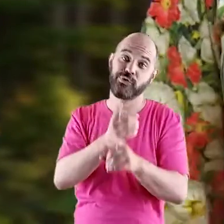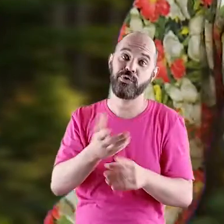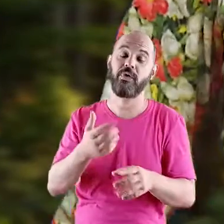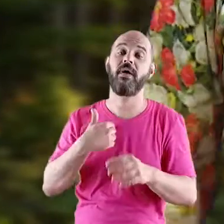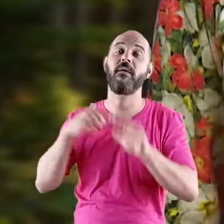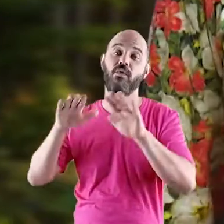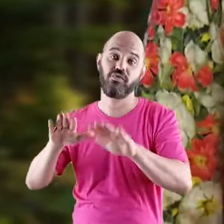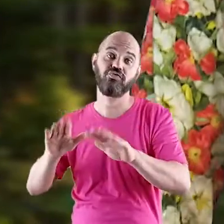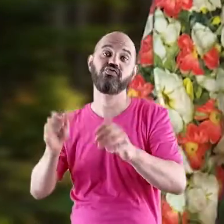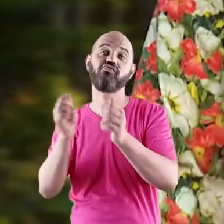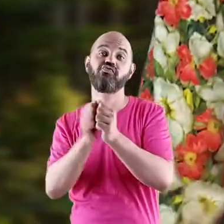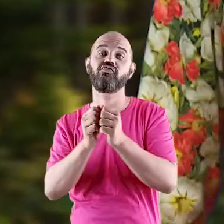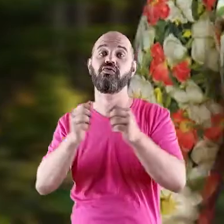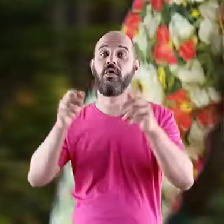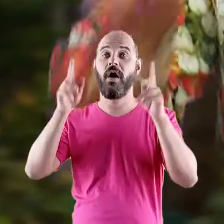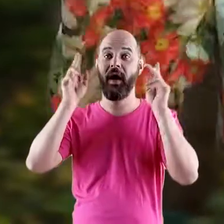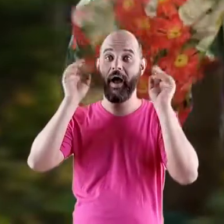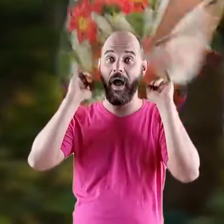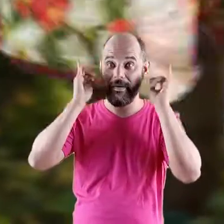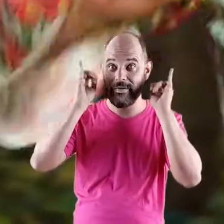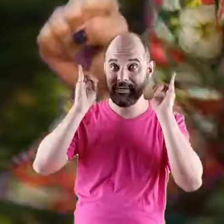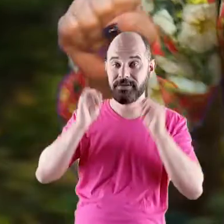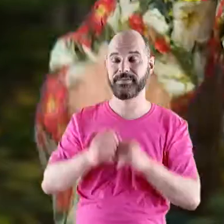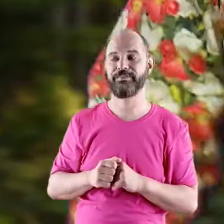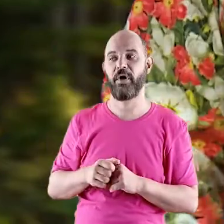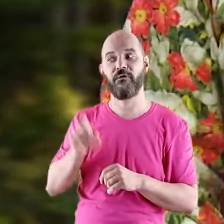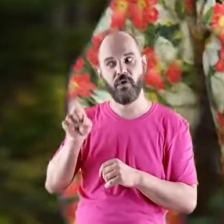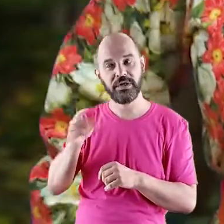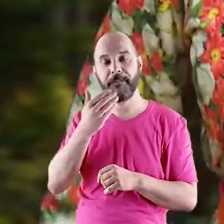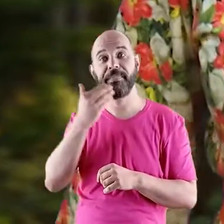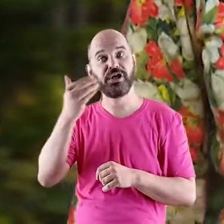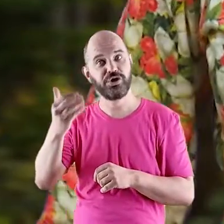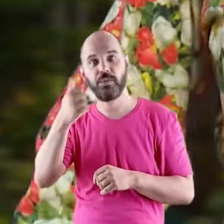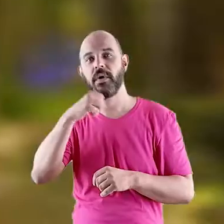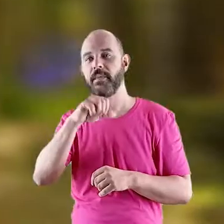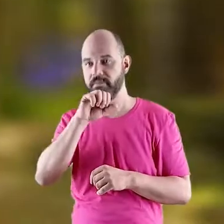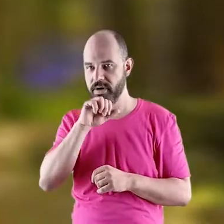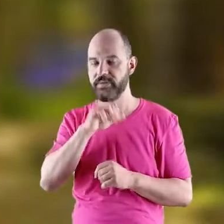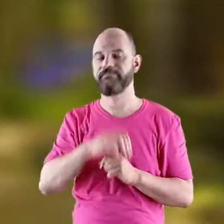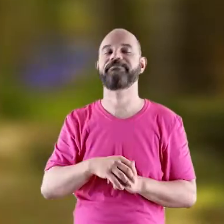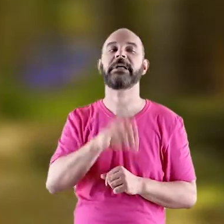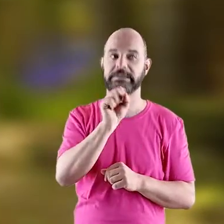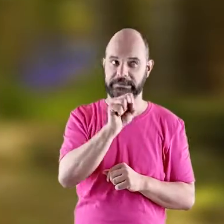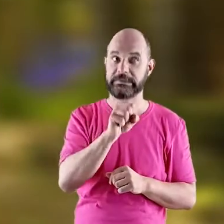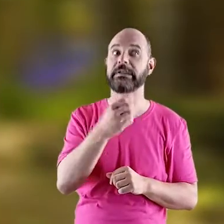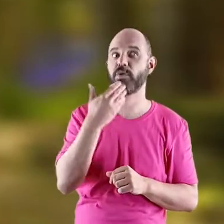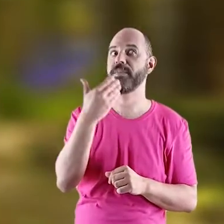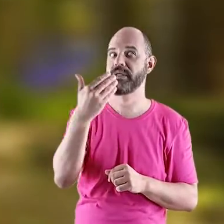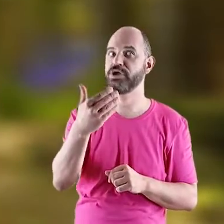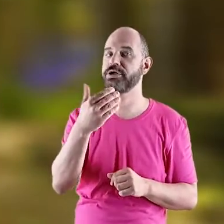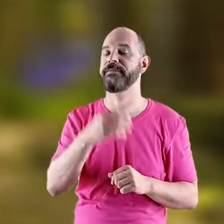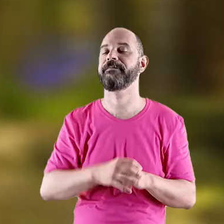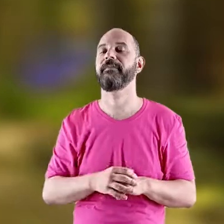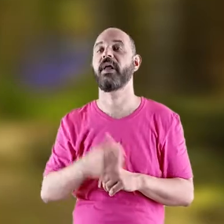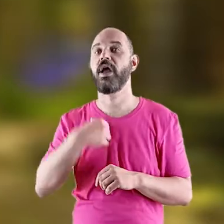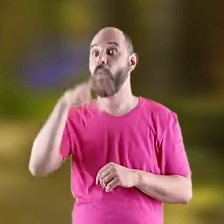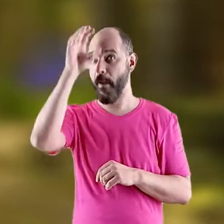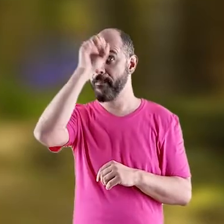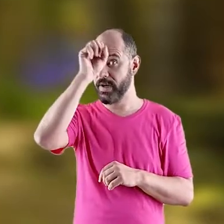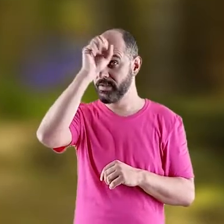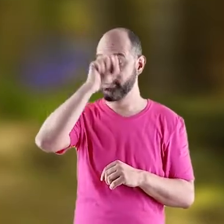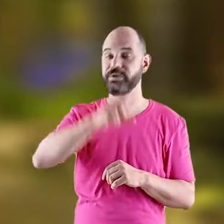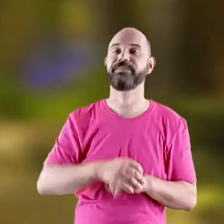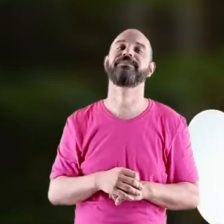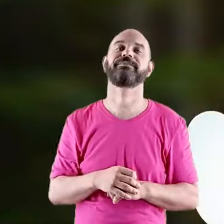mais aqui com a minha amiga Isa-chan. Decidiu não, Léo. Pediu pra mamãe. Pedi sim, Isa. Eu aprendi